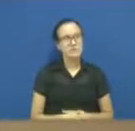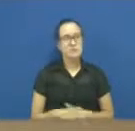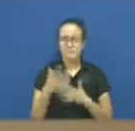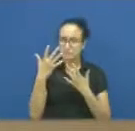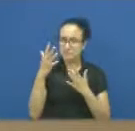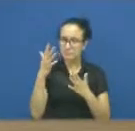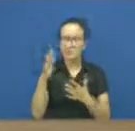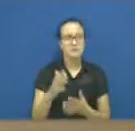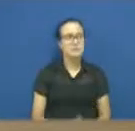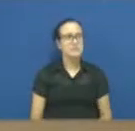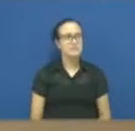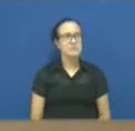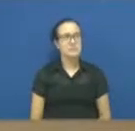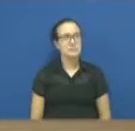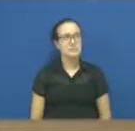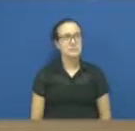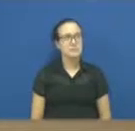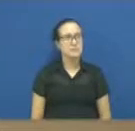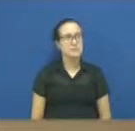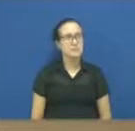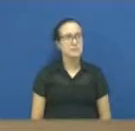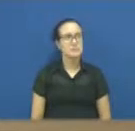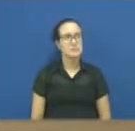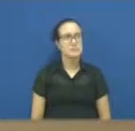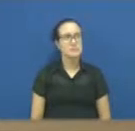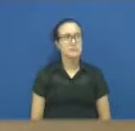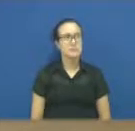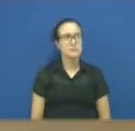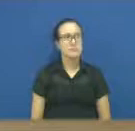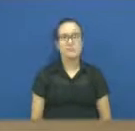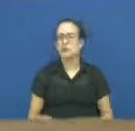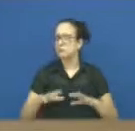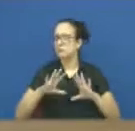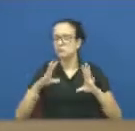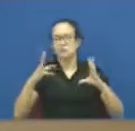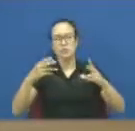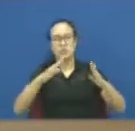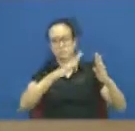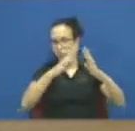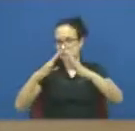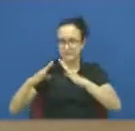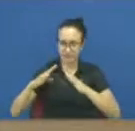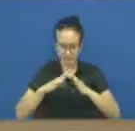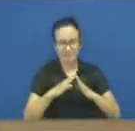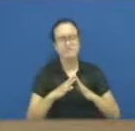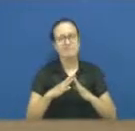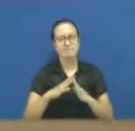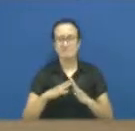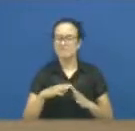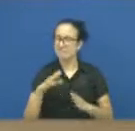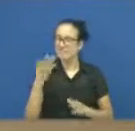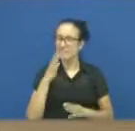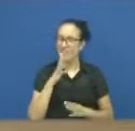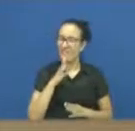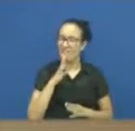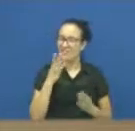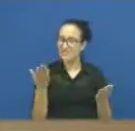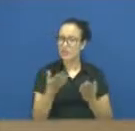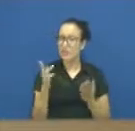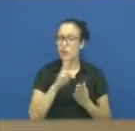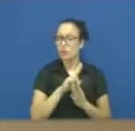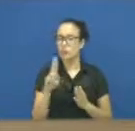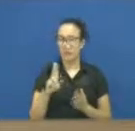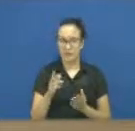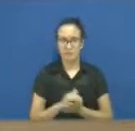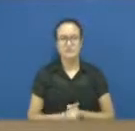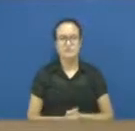a vocês, familiares, e ao bairro todo que agora se engrandece com o nome do centro comunitário, tendo no